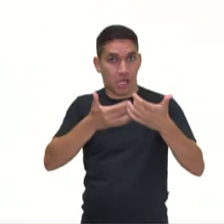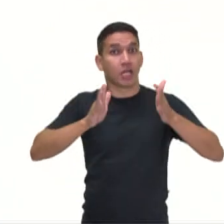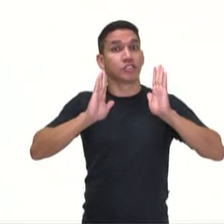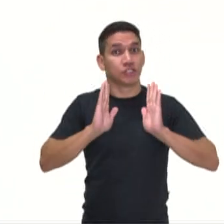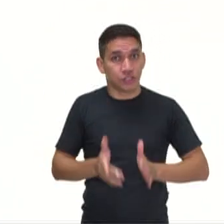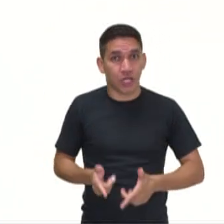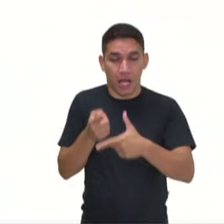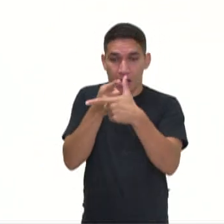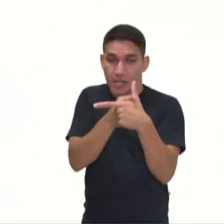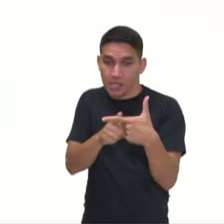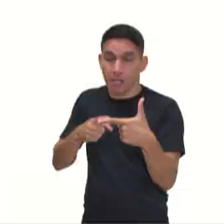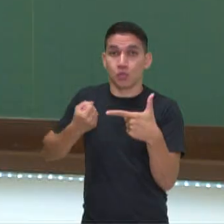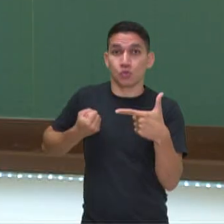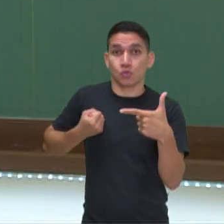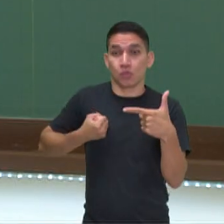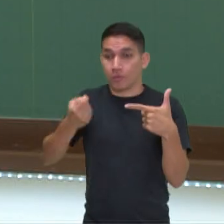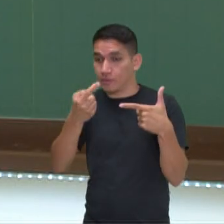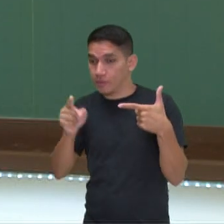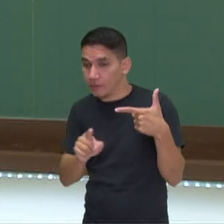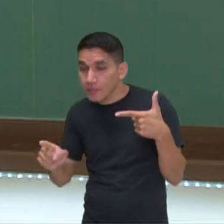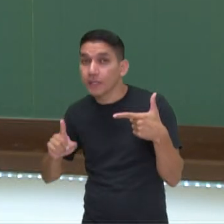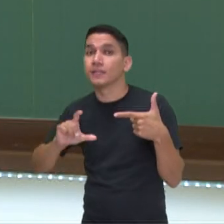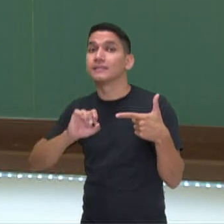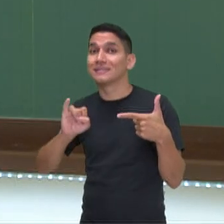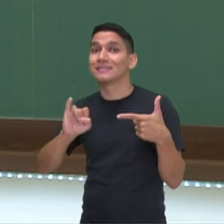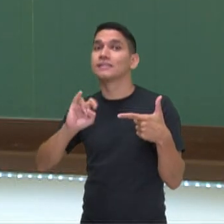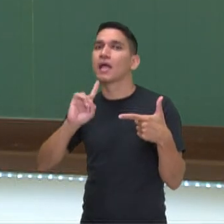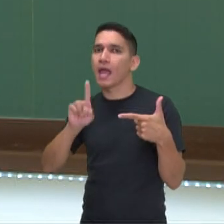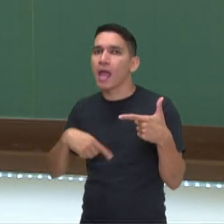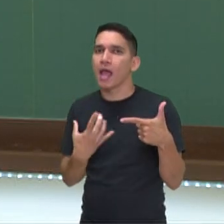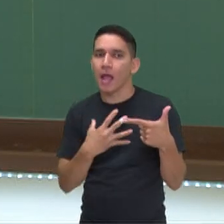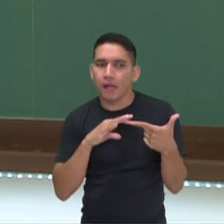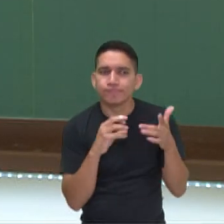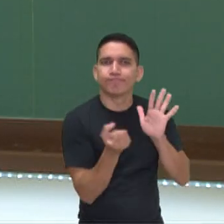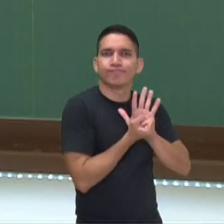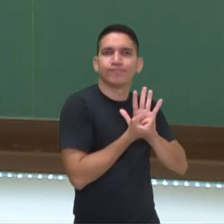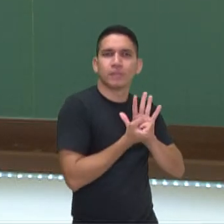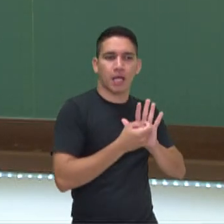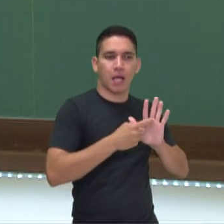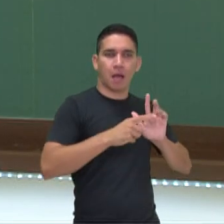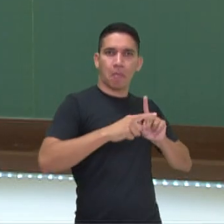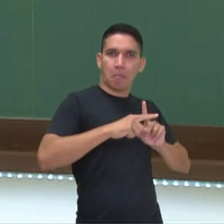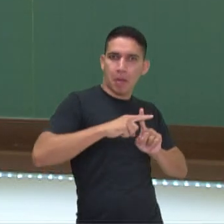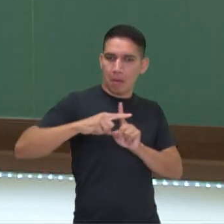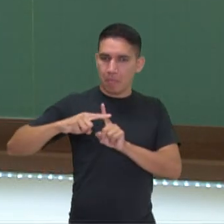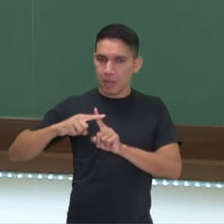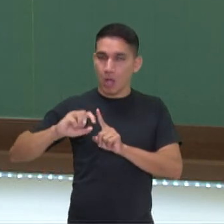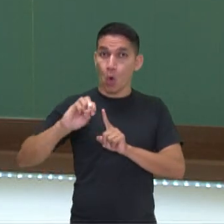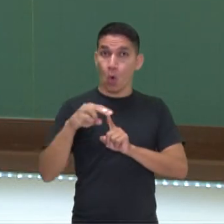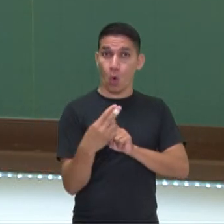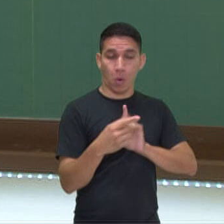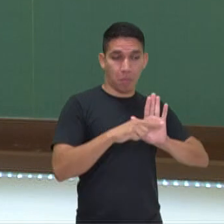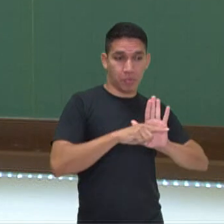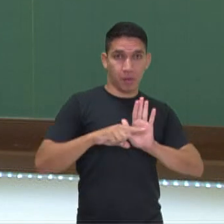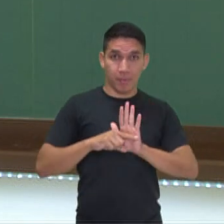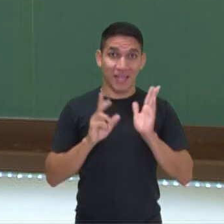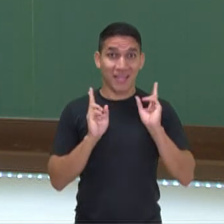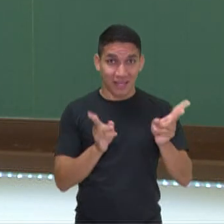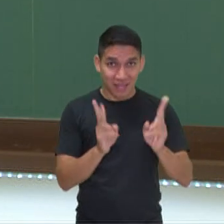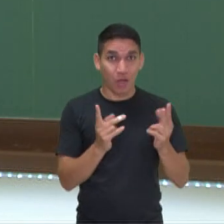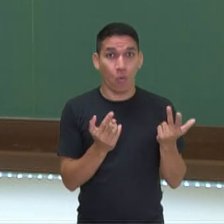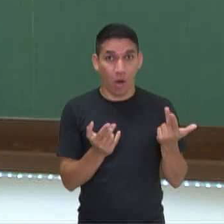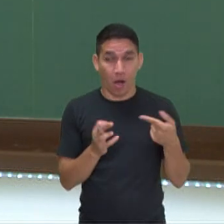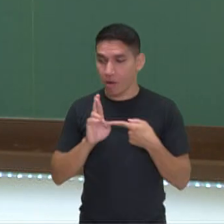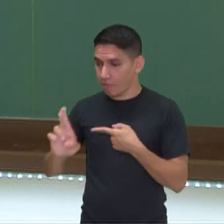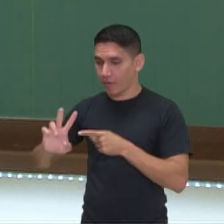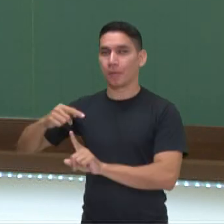na divisão de números inteiros, quando eles têm sinais iguais, o resultado fica positivo. Quando